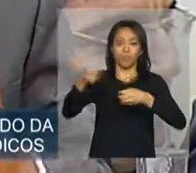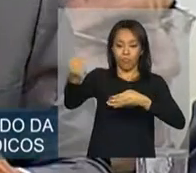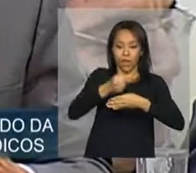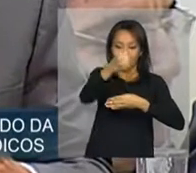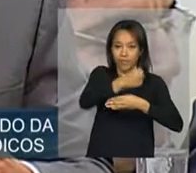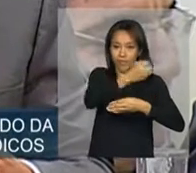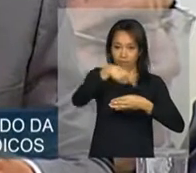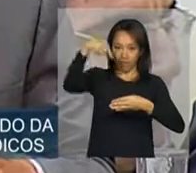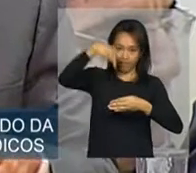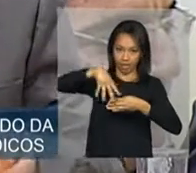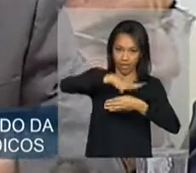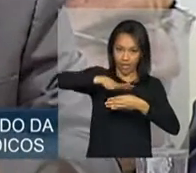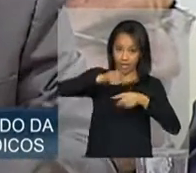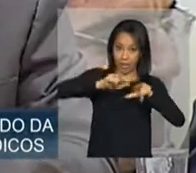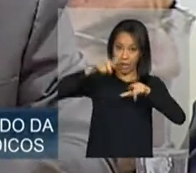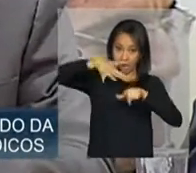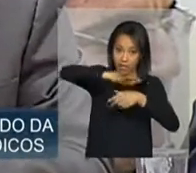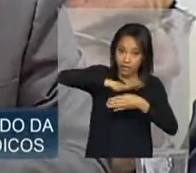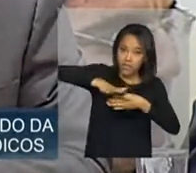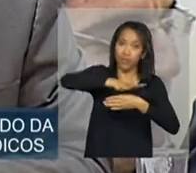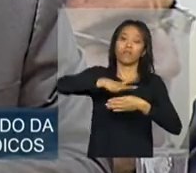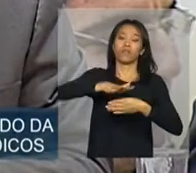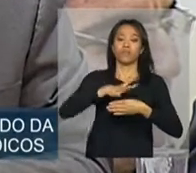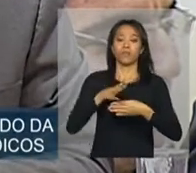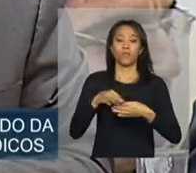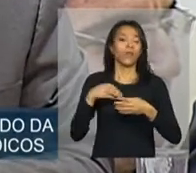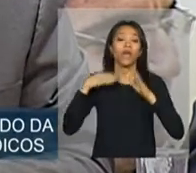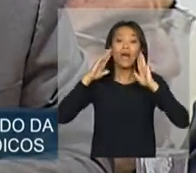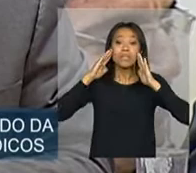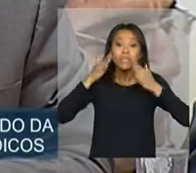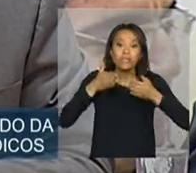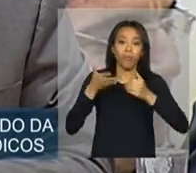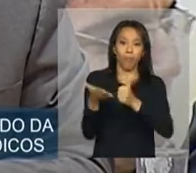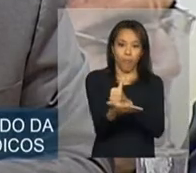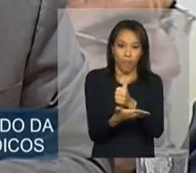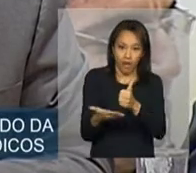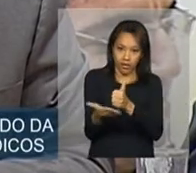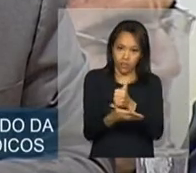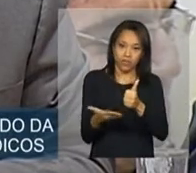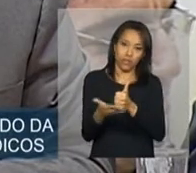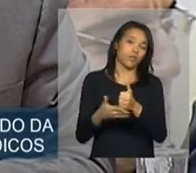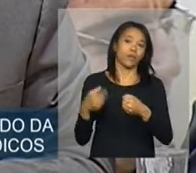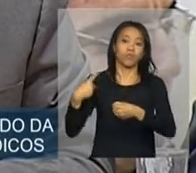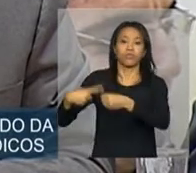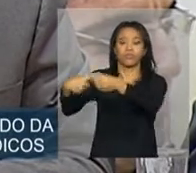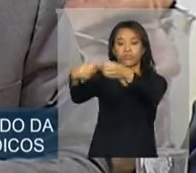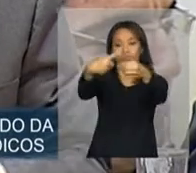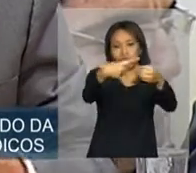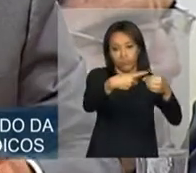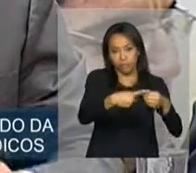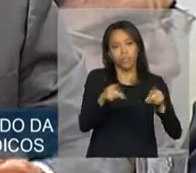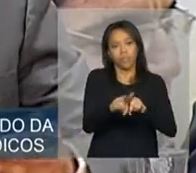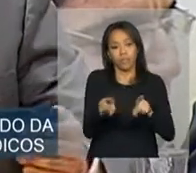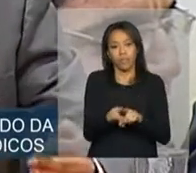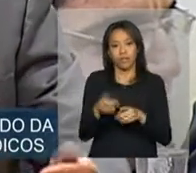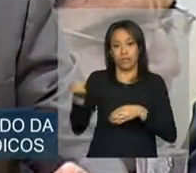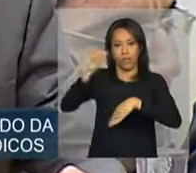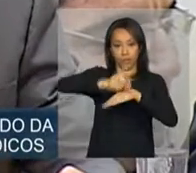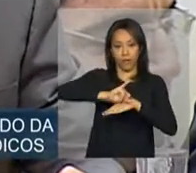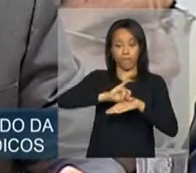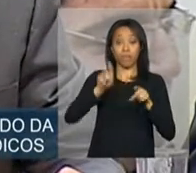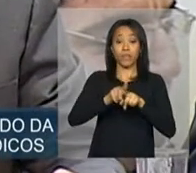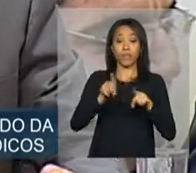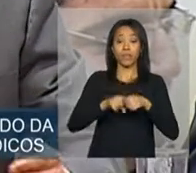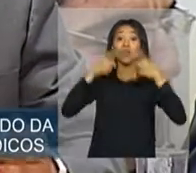em relação ao quadro de médicos nos estados que é atenção básica na periferia das grandes cidades e dos Municípios do interior e as